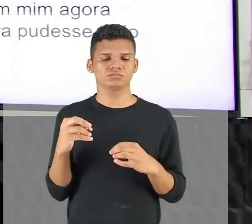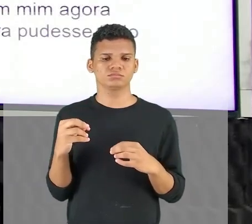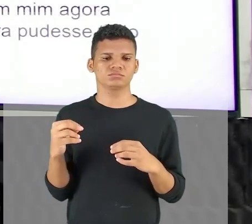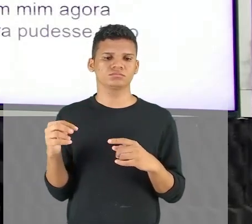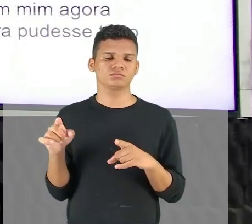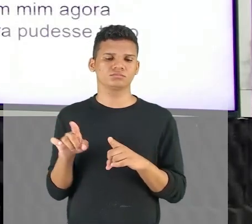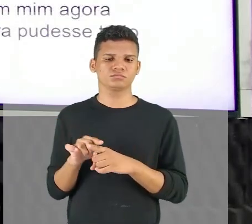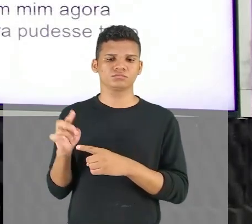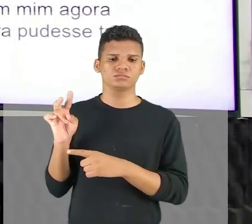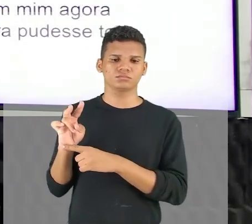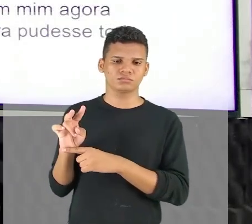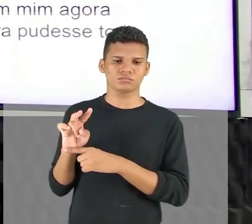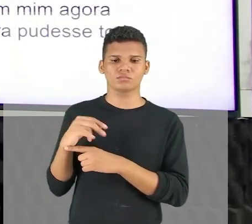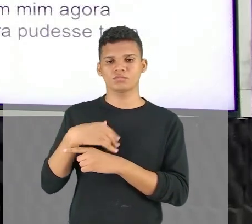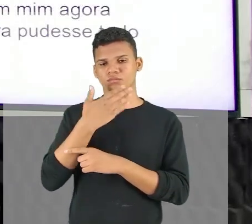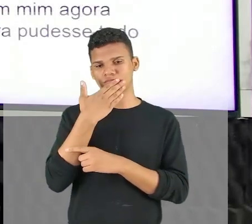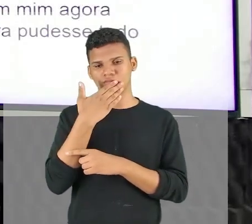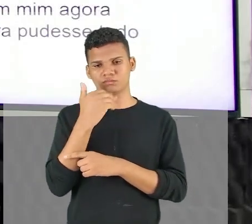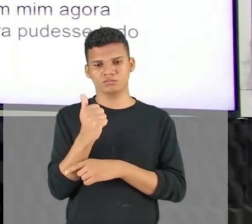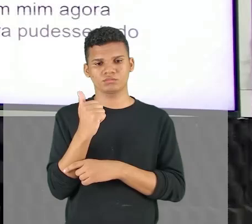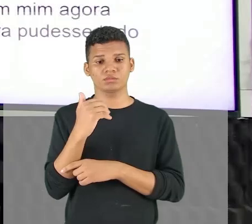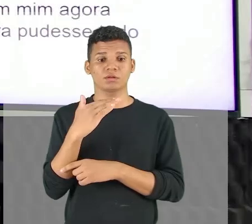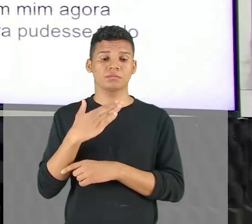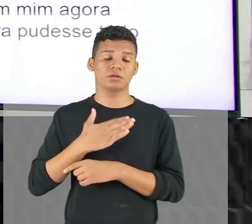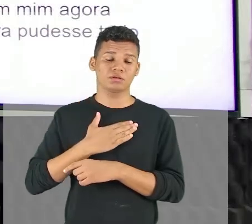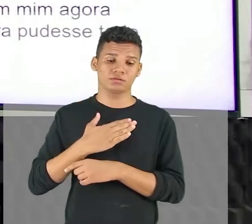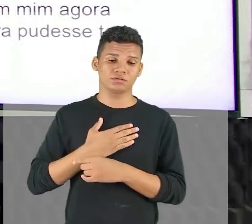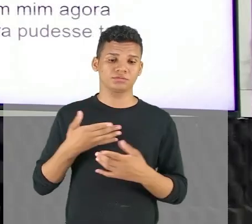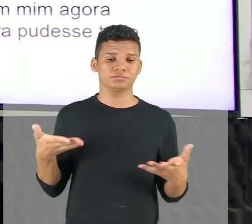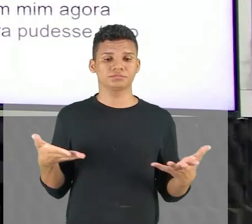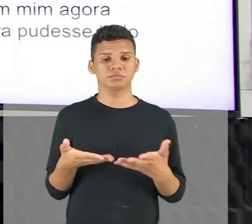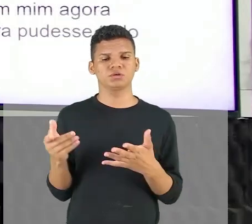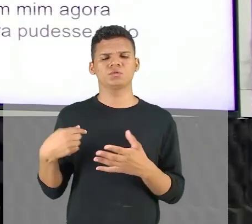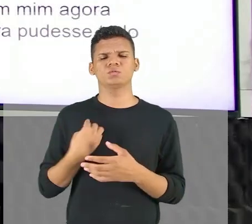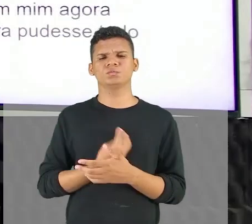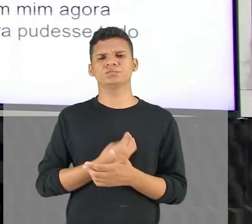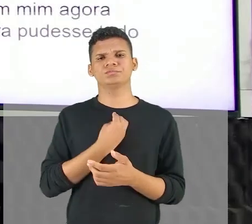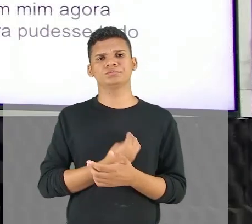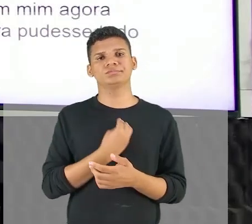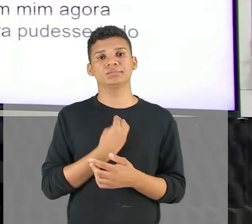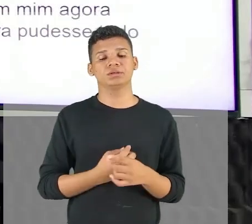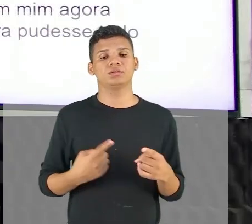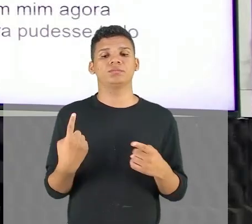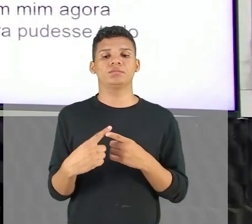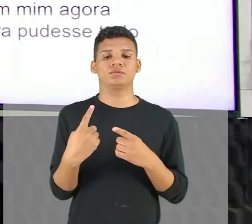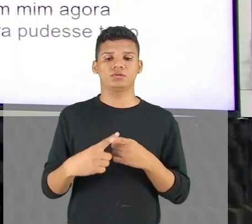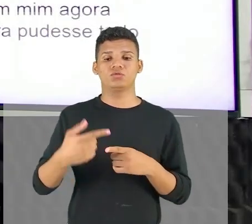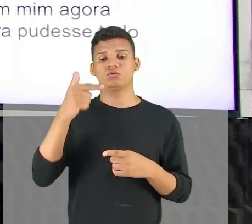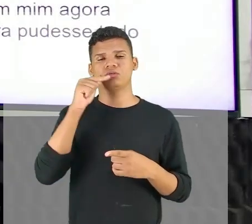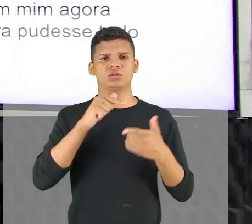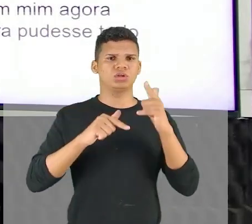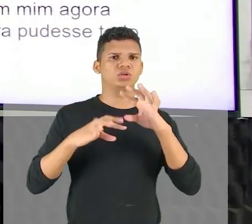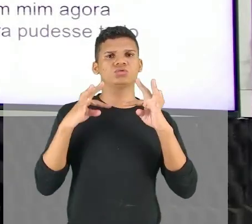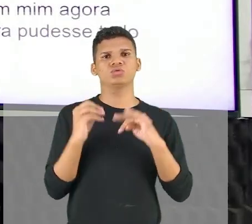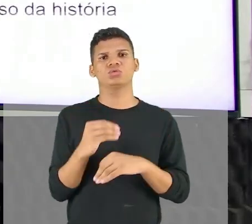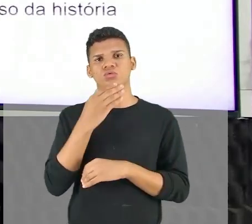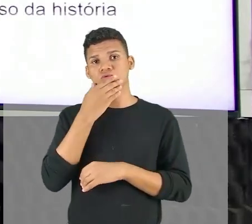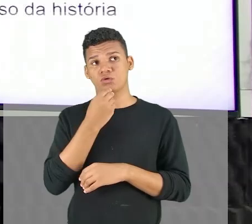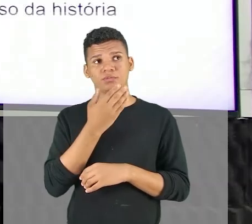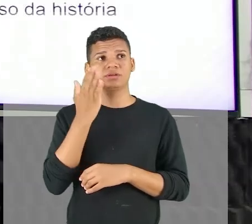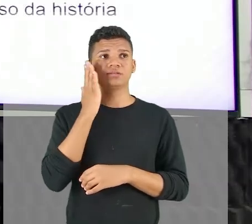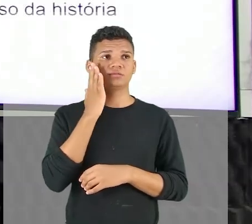resguardara. É a porção melhor que trago em mim agora. É o que me faz viver. Quem dera pudesse todo homem